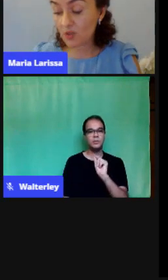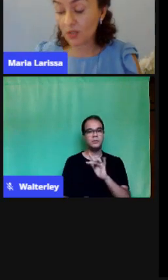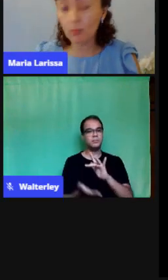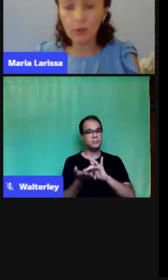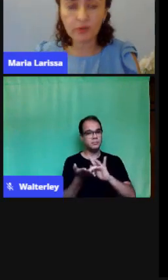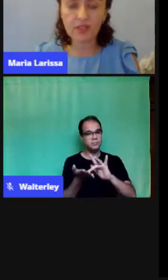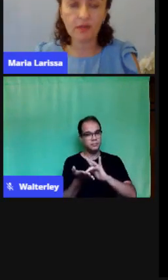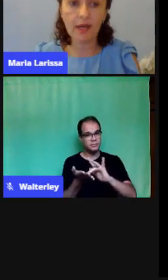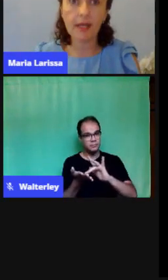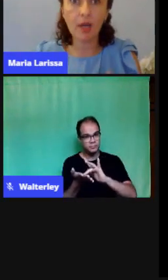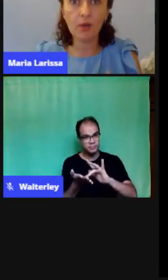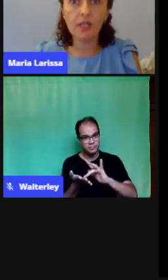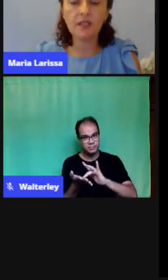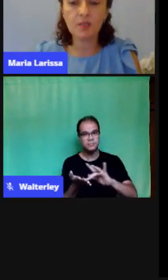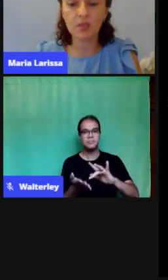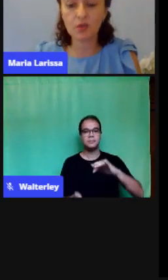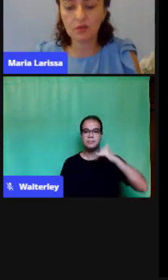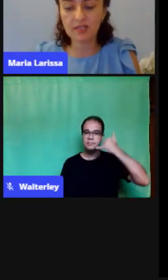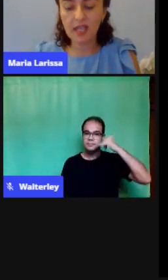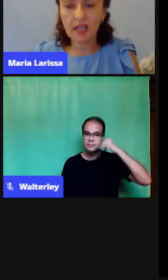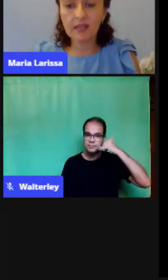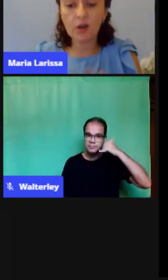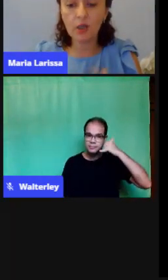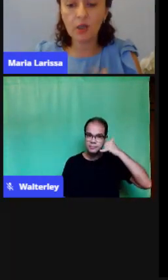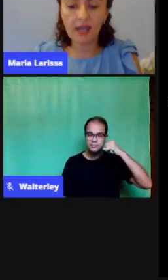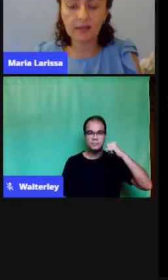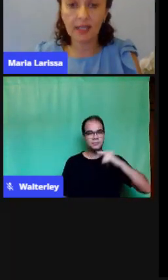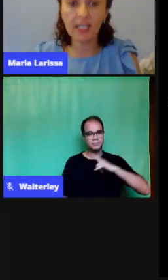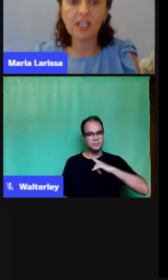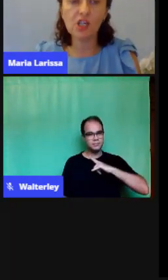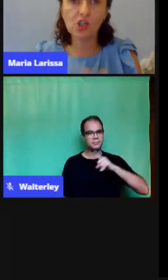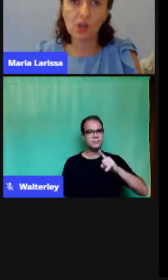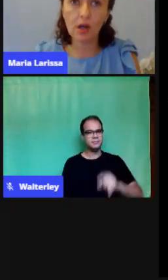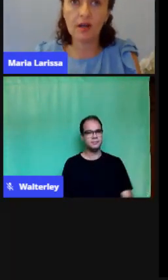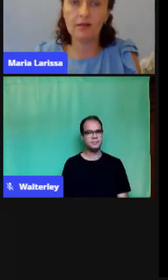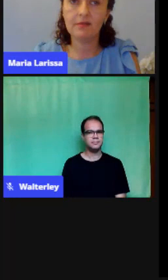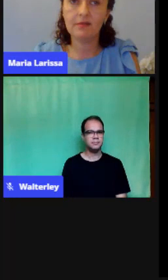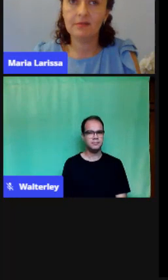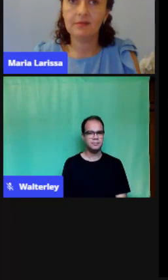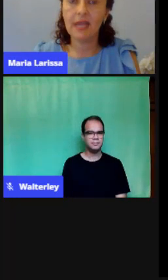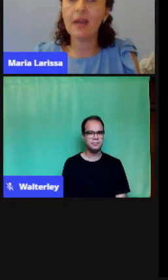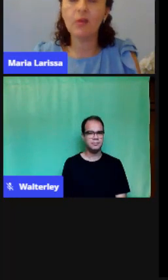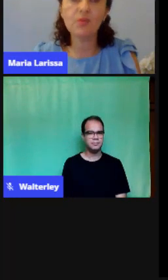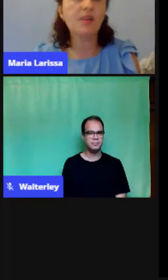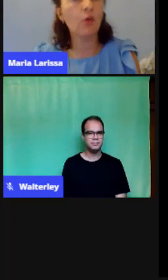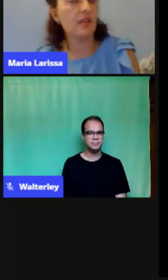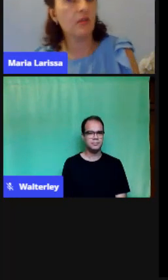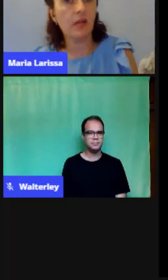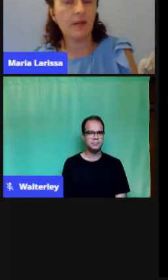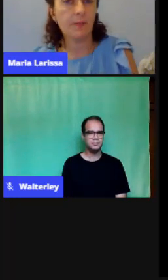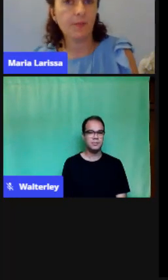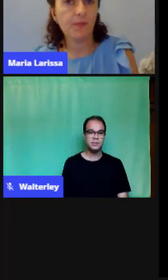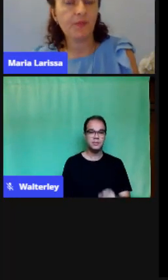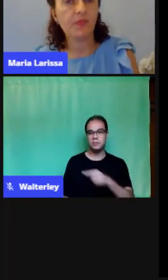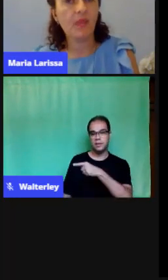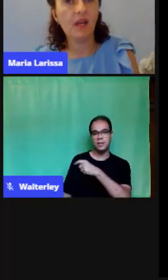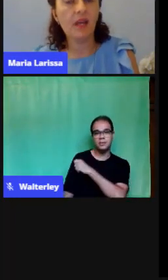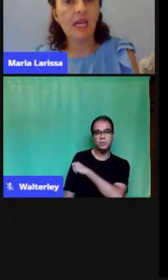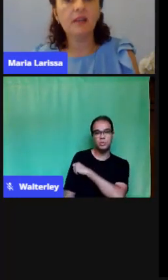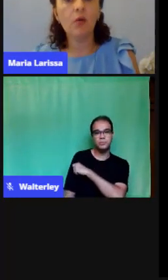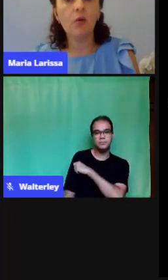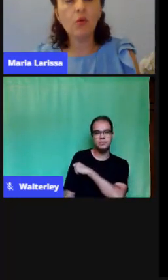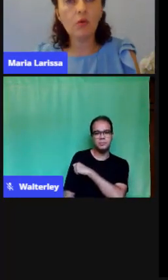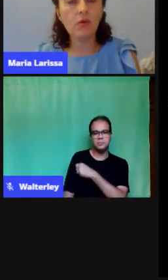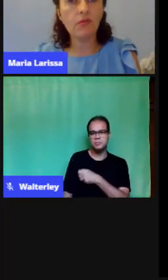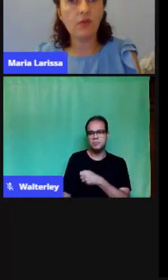ele acaba usando muito o celular. A maioria das pessoas que se conecta e que joga, ela usa o celular.